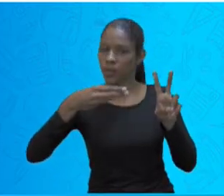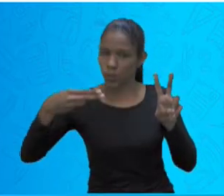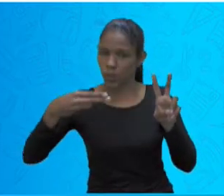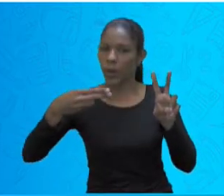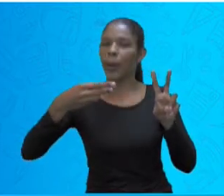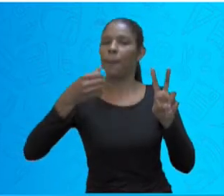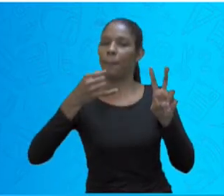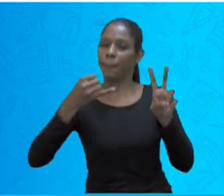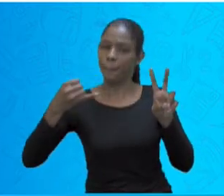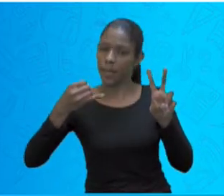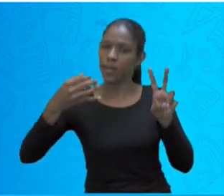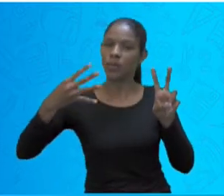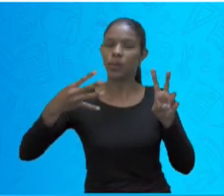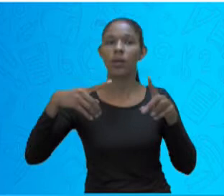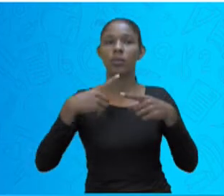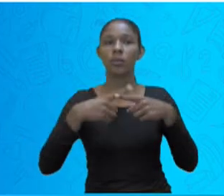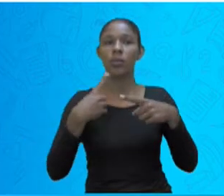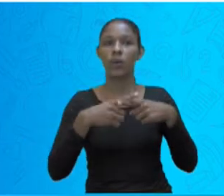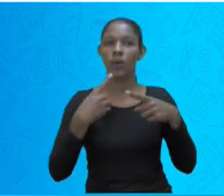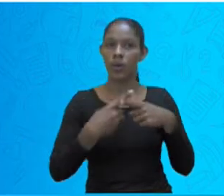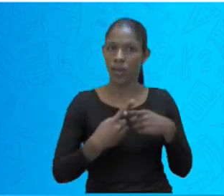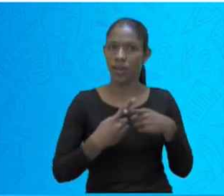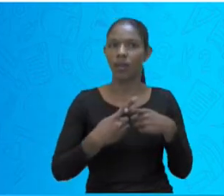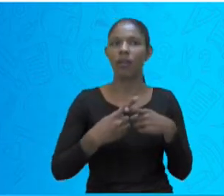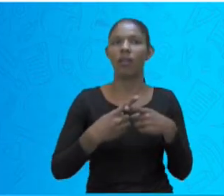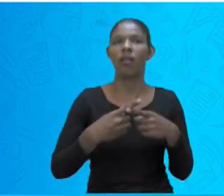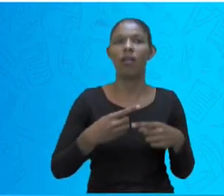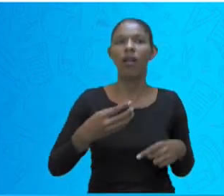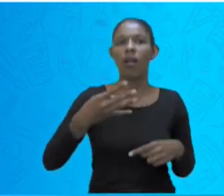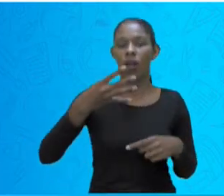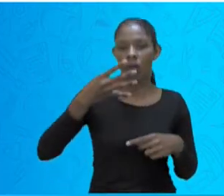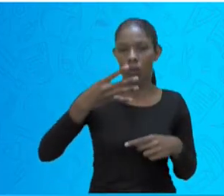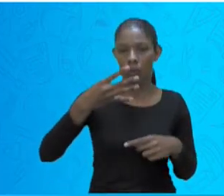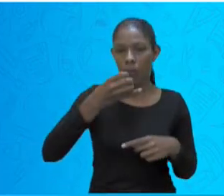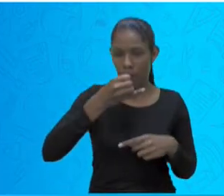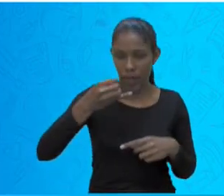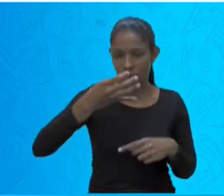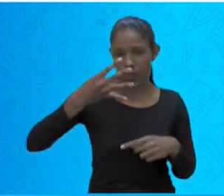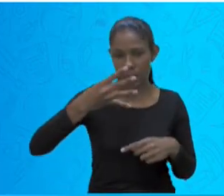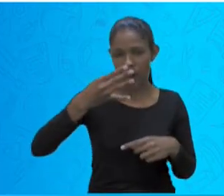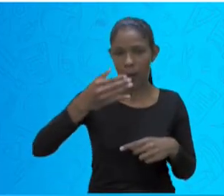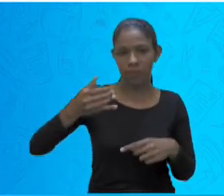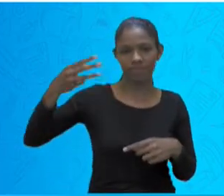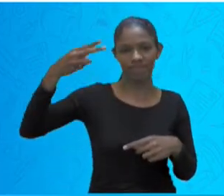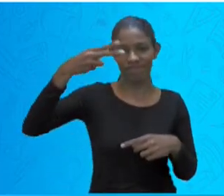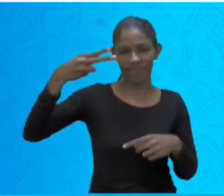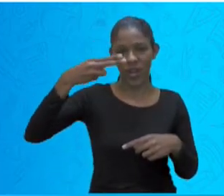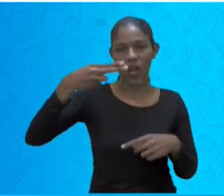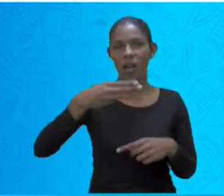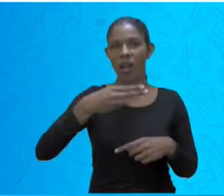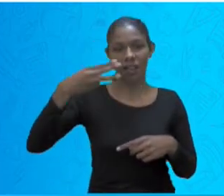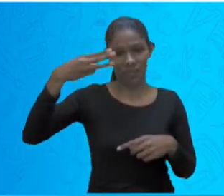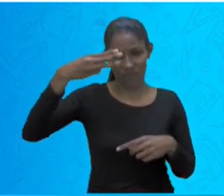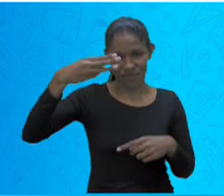igual a menos 64. Menos 4 vezes menos 4, vezes menos 4.